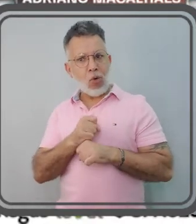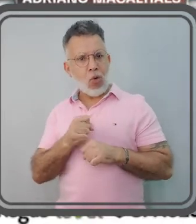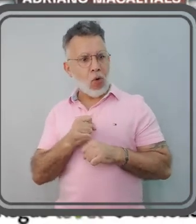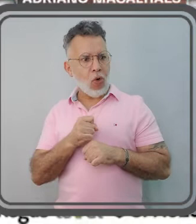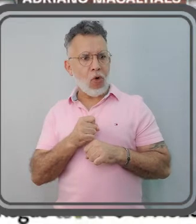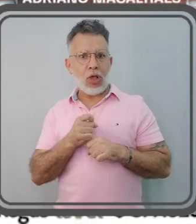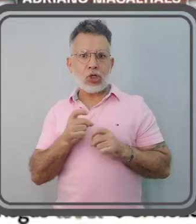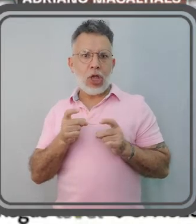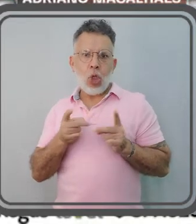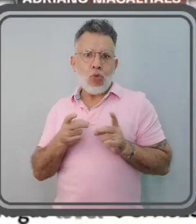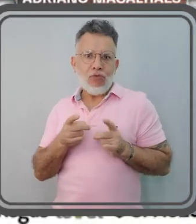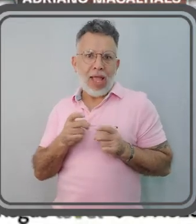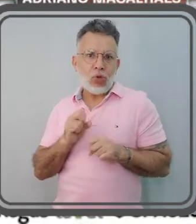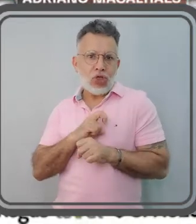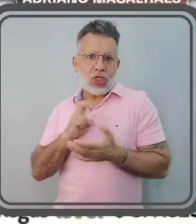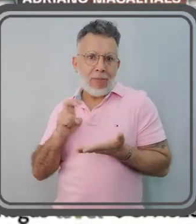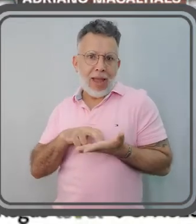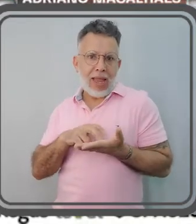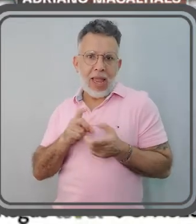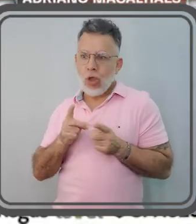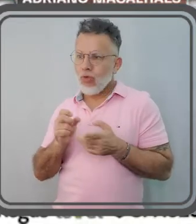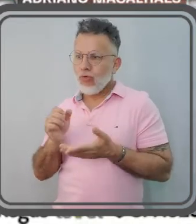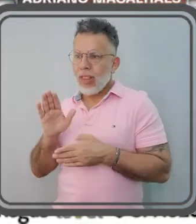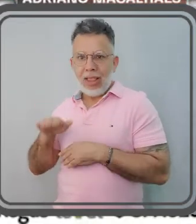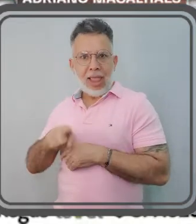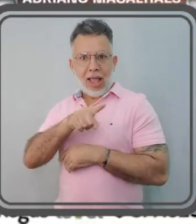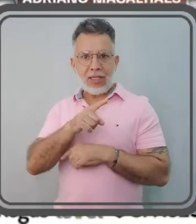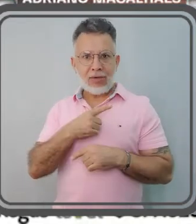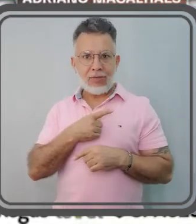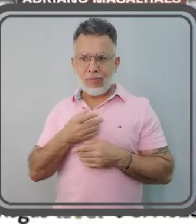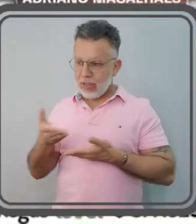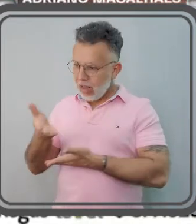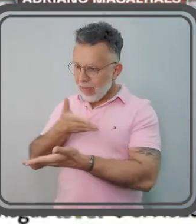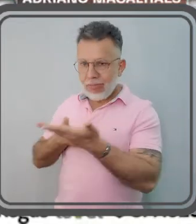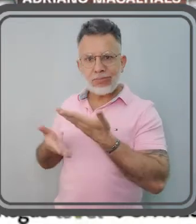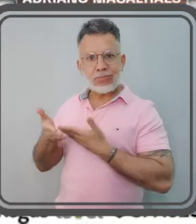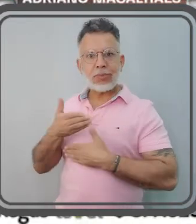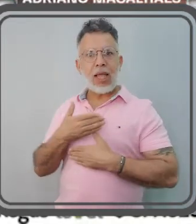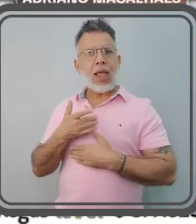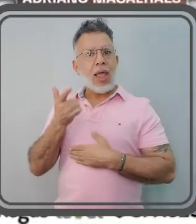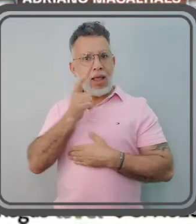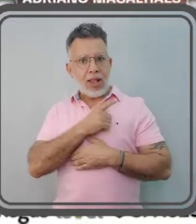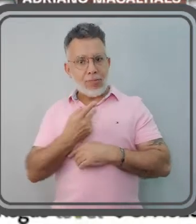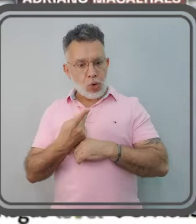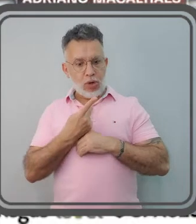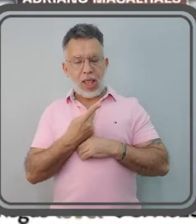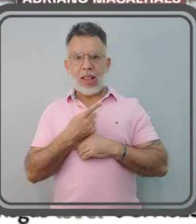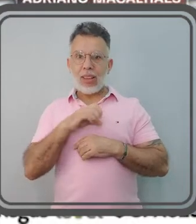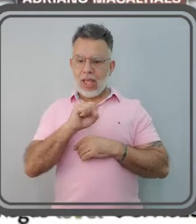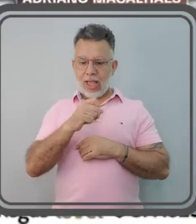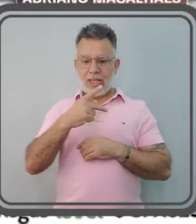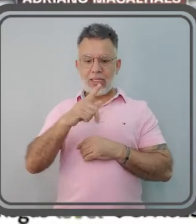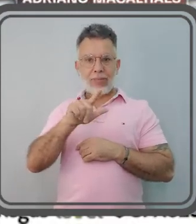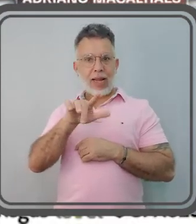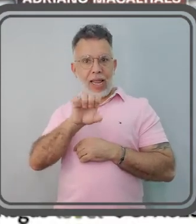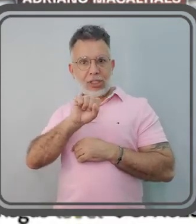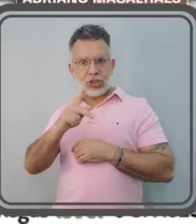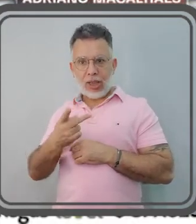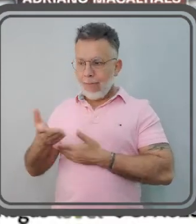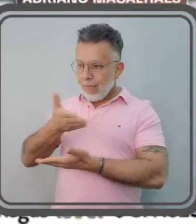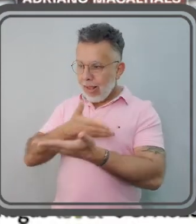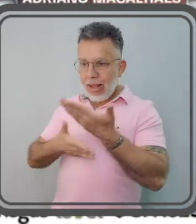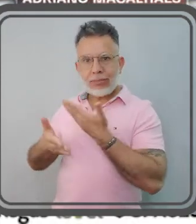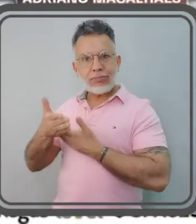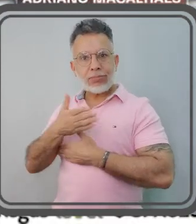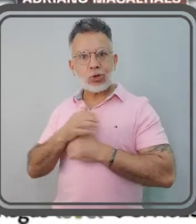vender o tempo inteiro. E eles procurando a Splash para poder incrementar ali o resultado do negócio dele. Então, o delivery ele já acontecia na